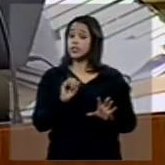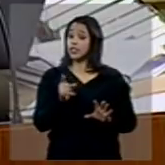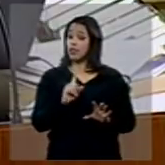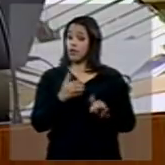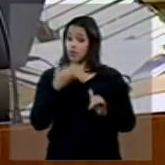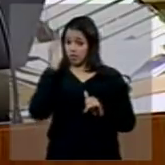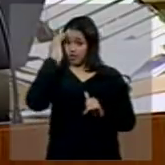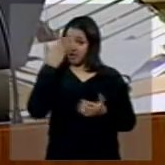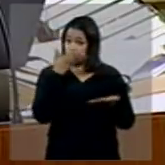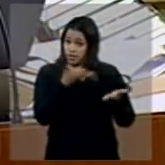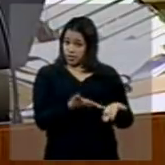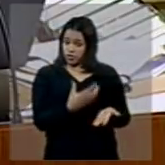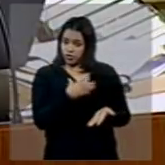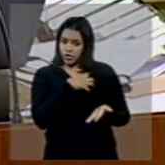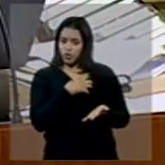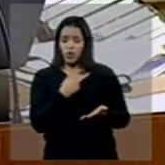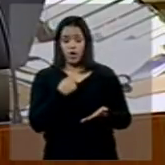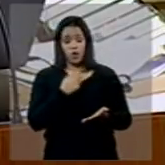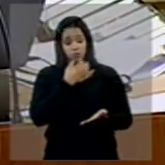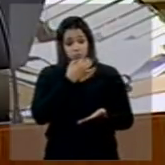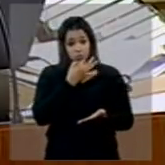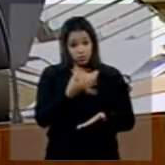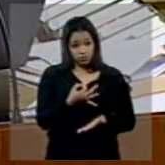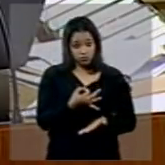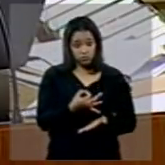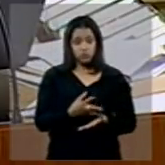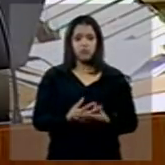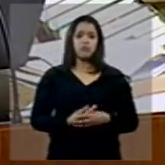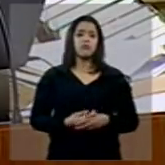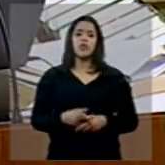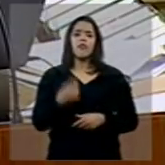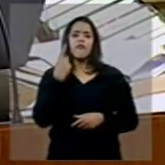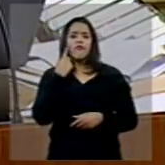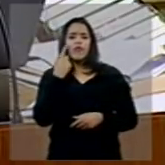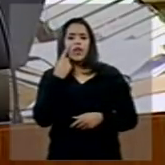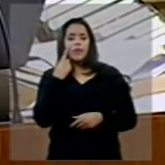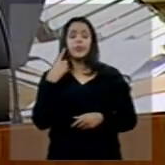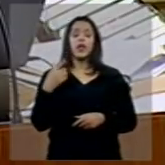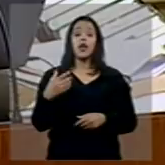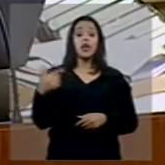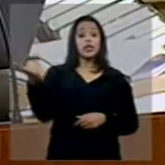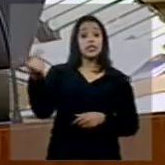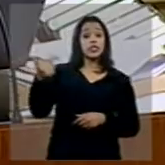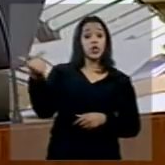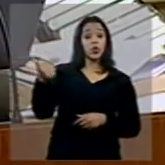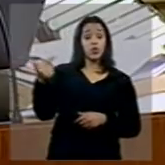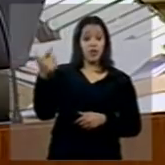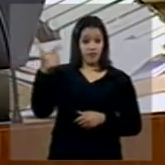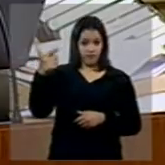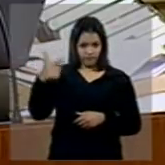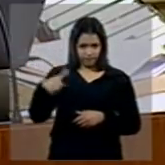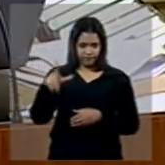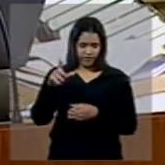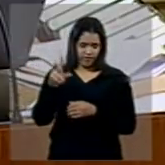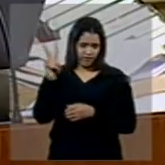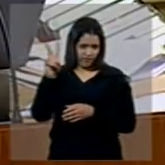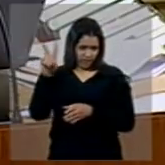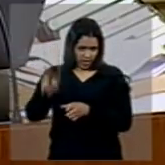entenda, constato que, em relação ao segundo turno das eleições, senhor presidente,